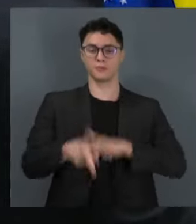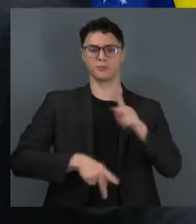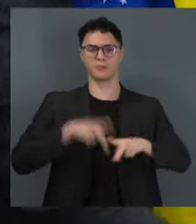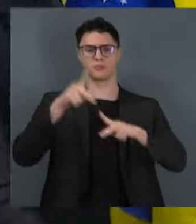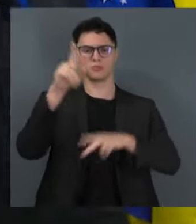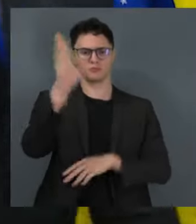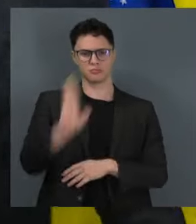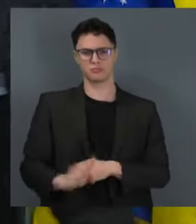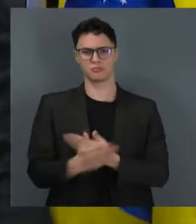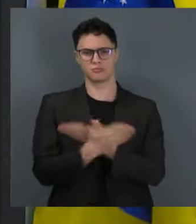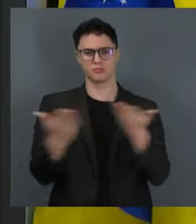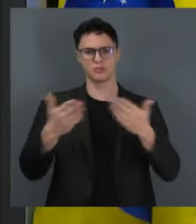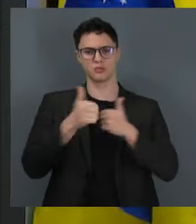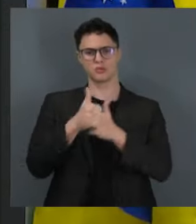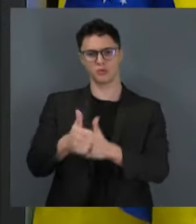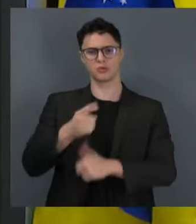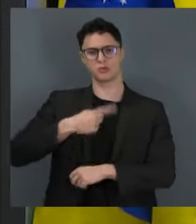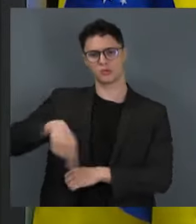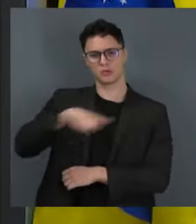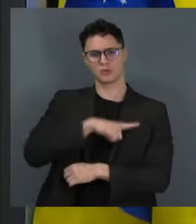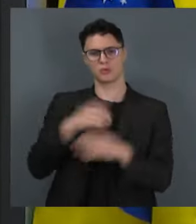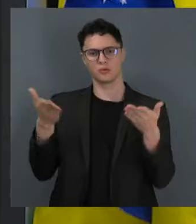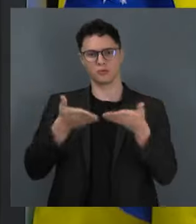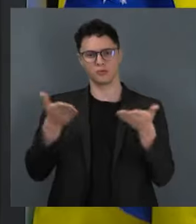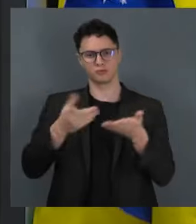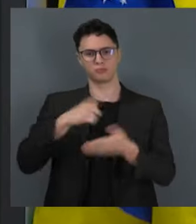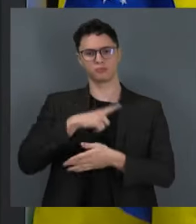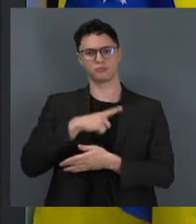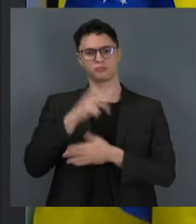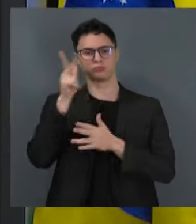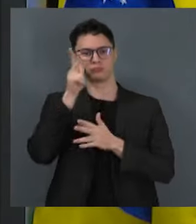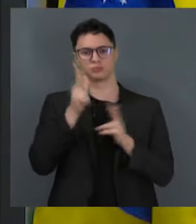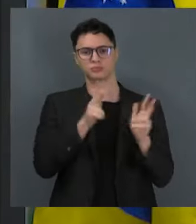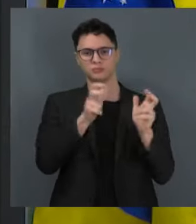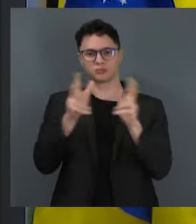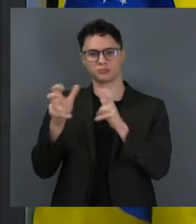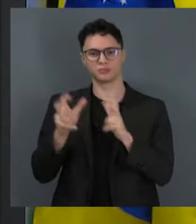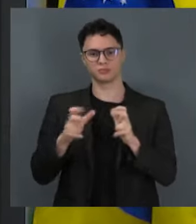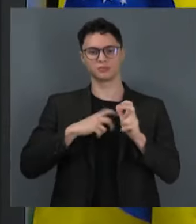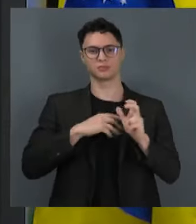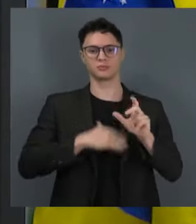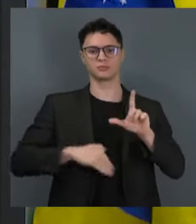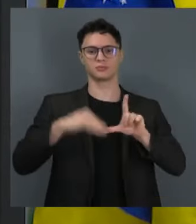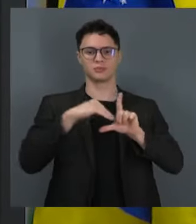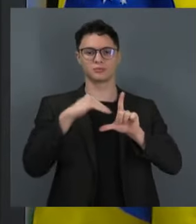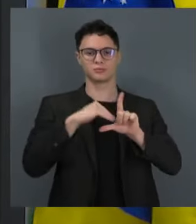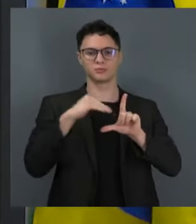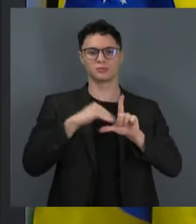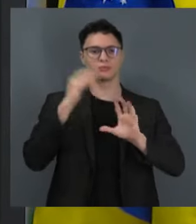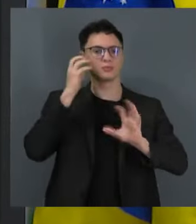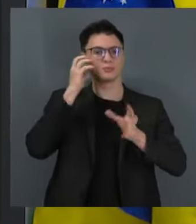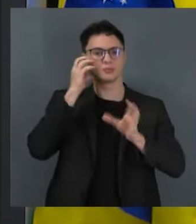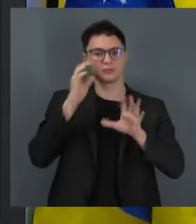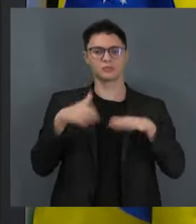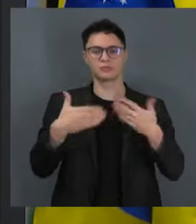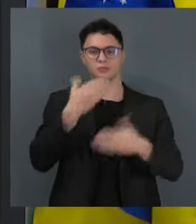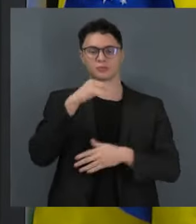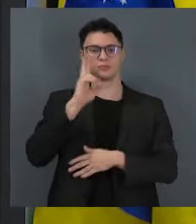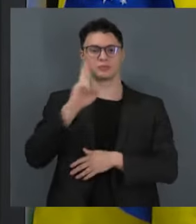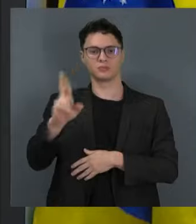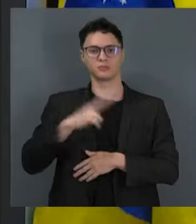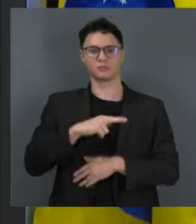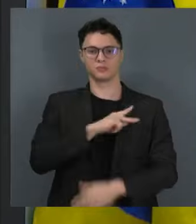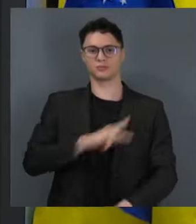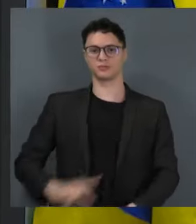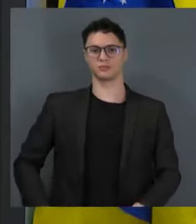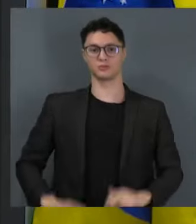brasileiros que nos acompanham agora e nos ouvem pela rádio Senado TV Senado agência Senado senhor presidente Ontem nós tivemos